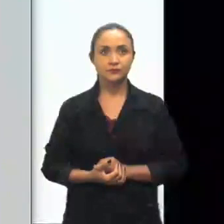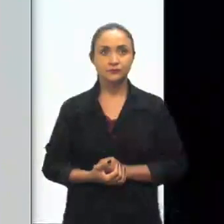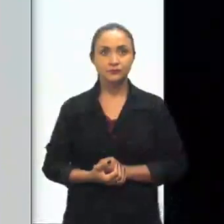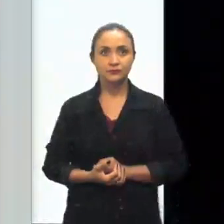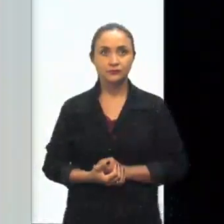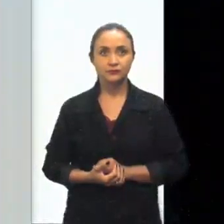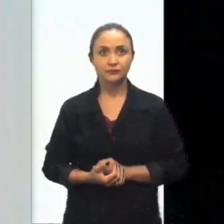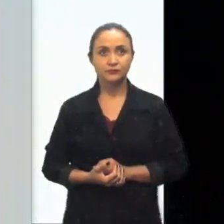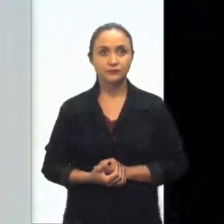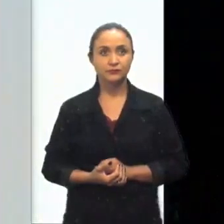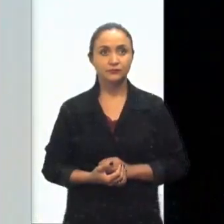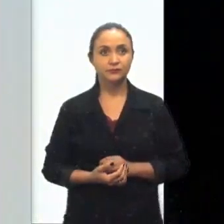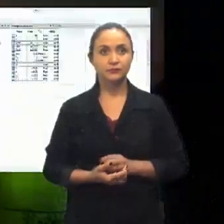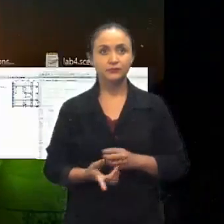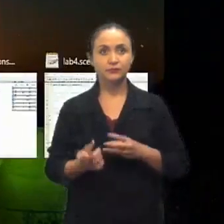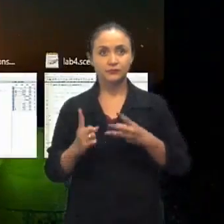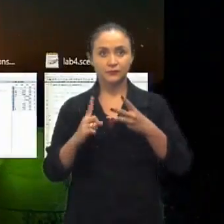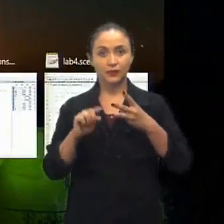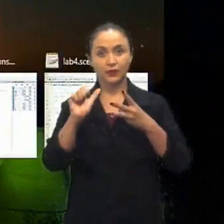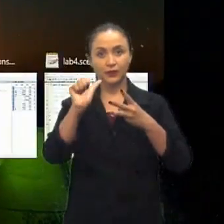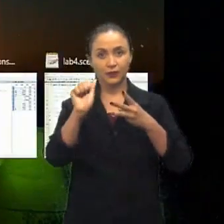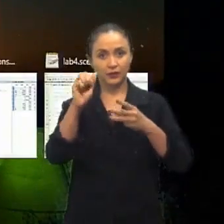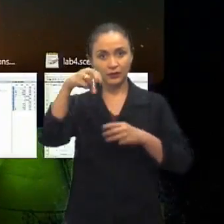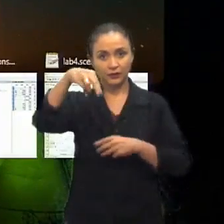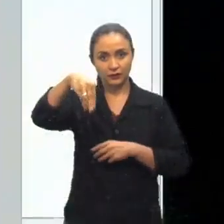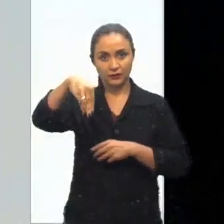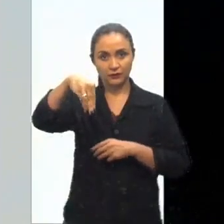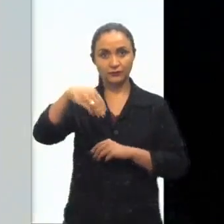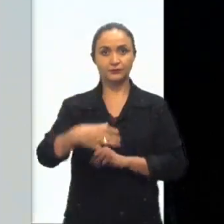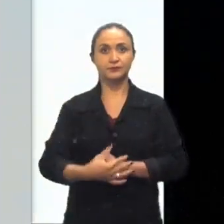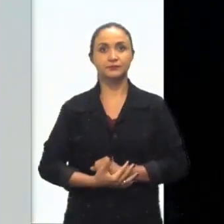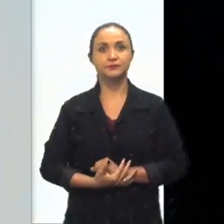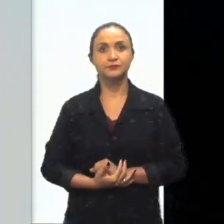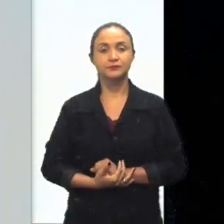e modulação AM.